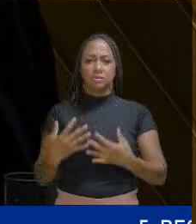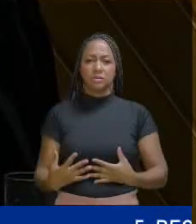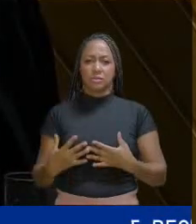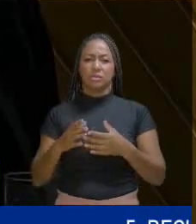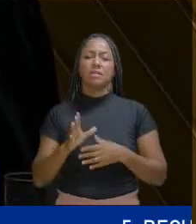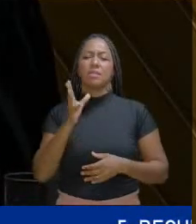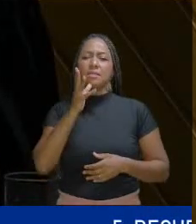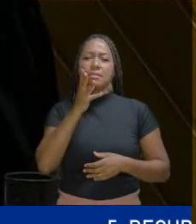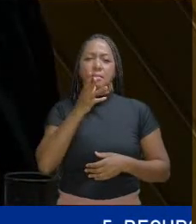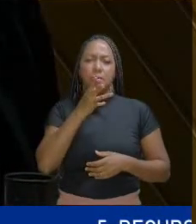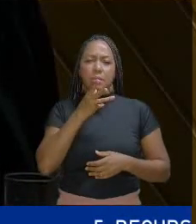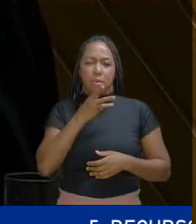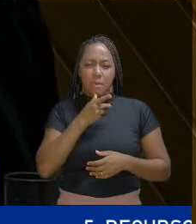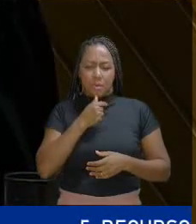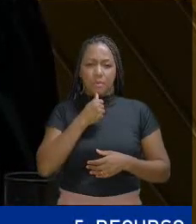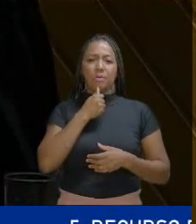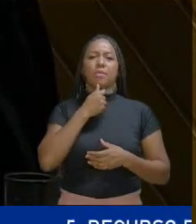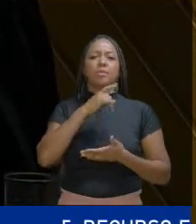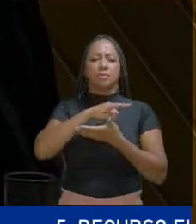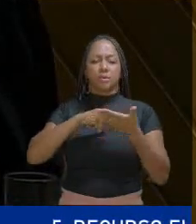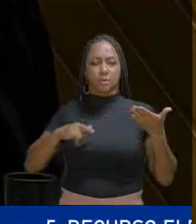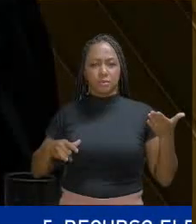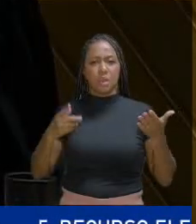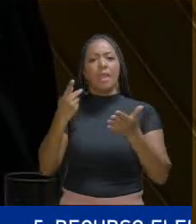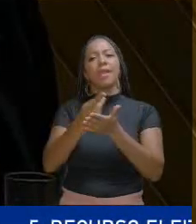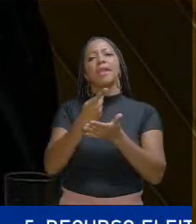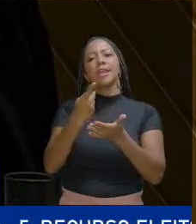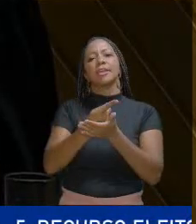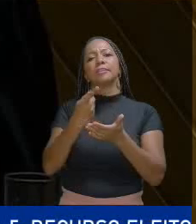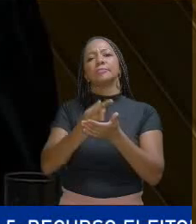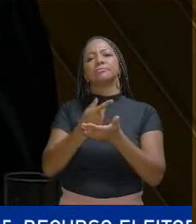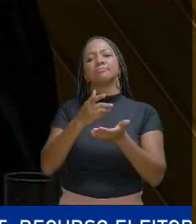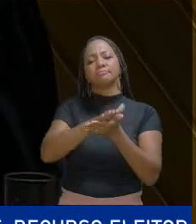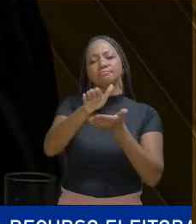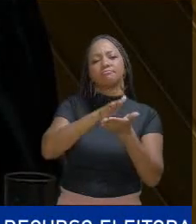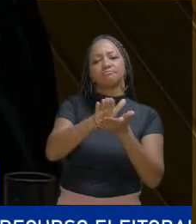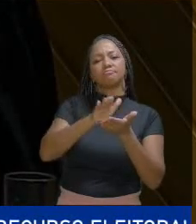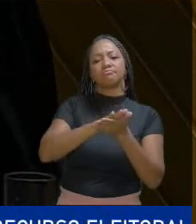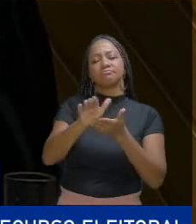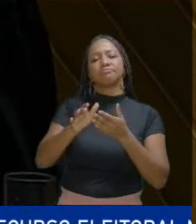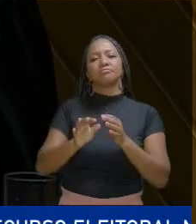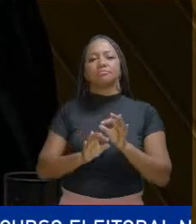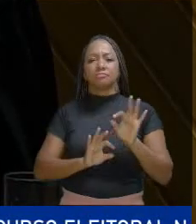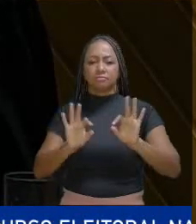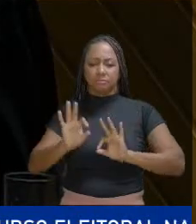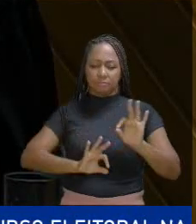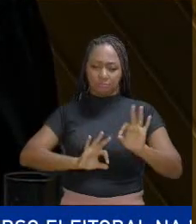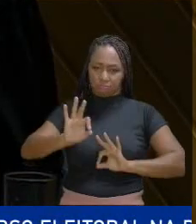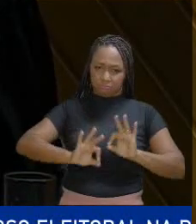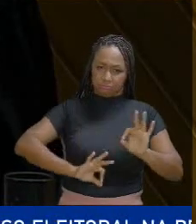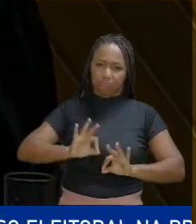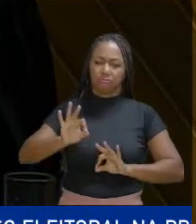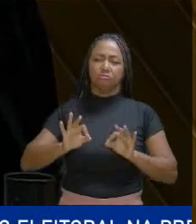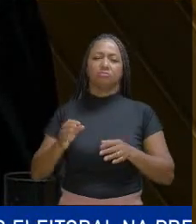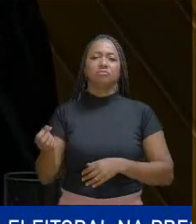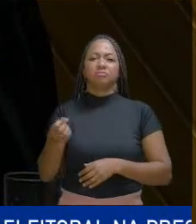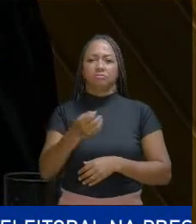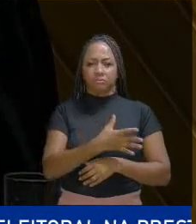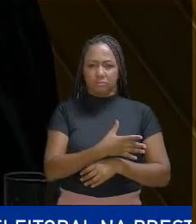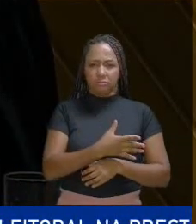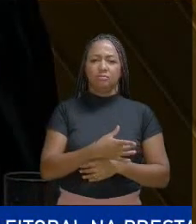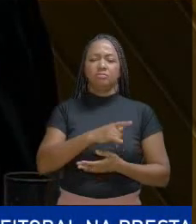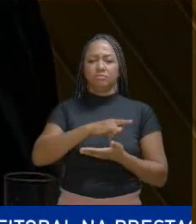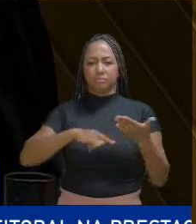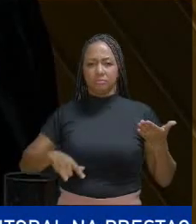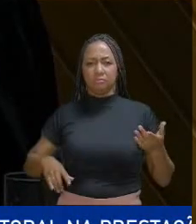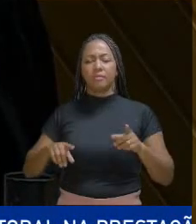emissão tardia da nota fiscal decorreu de erro da gráfica, corrigido com justificativa e nota